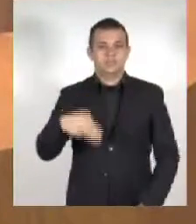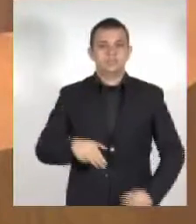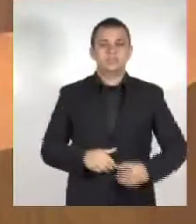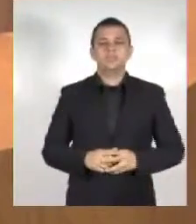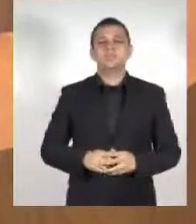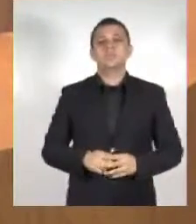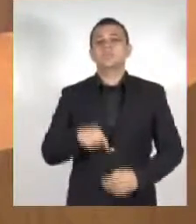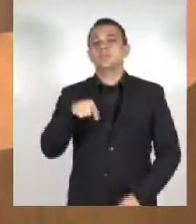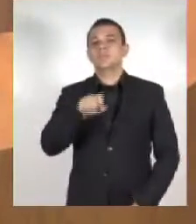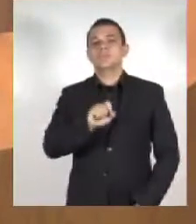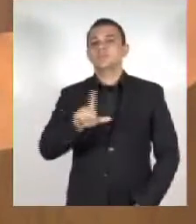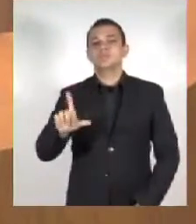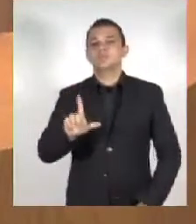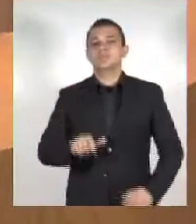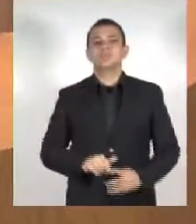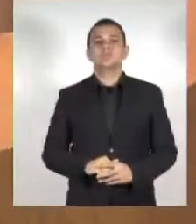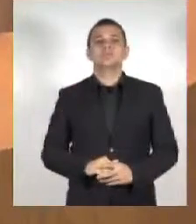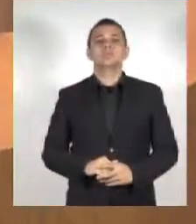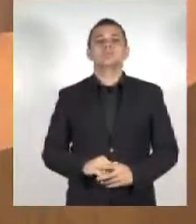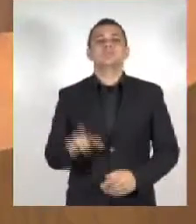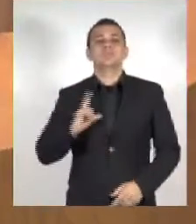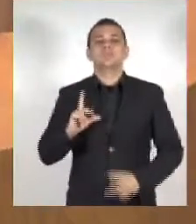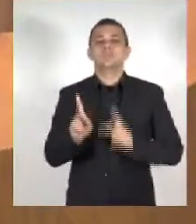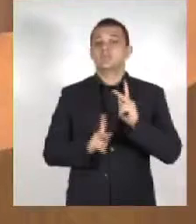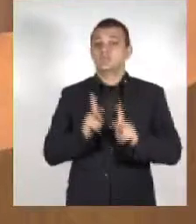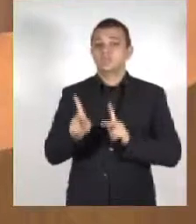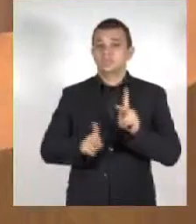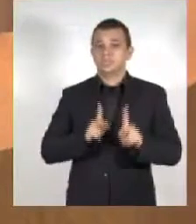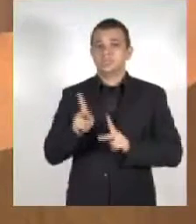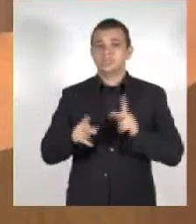São Luís com uma população